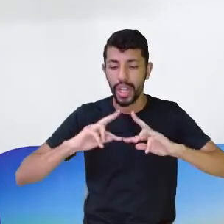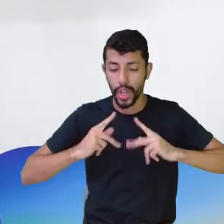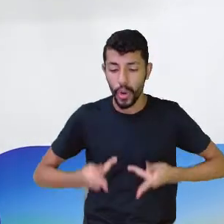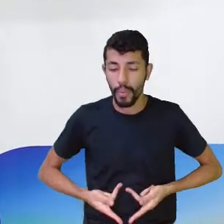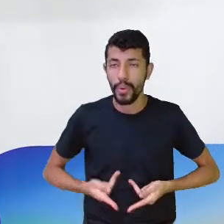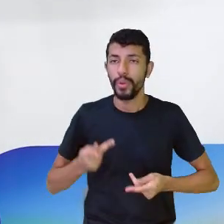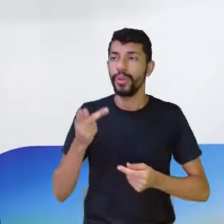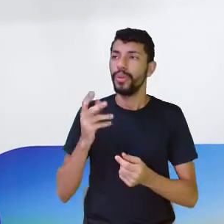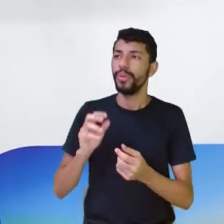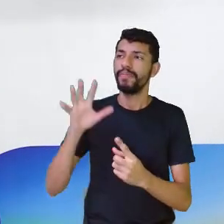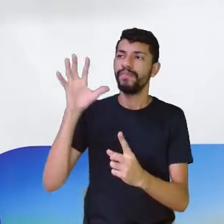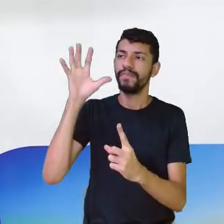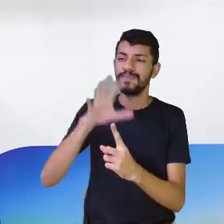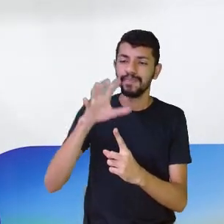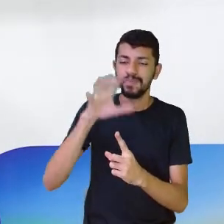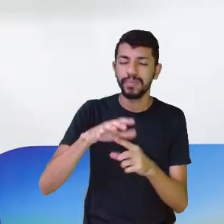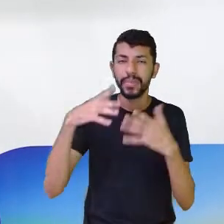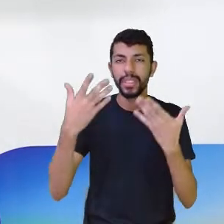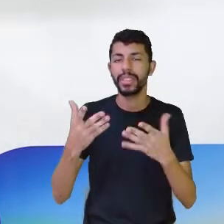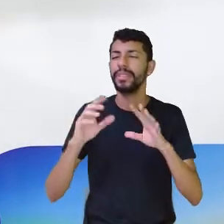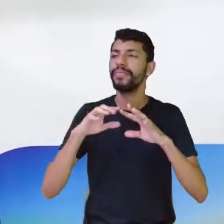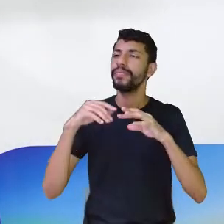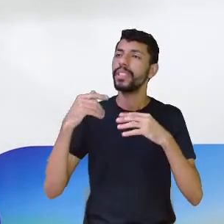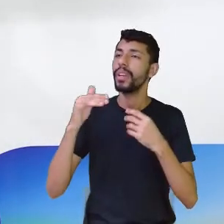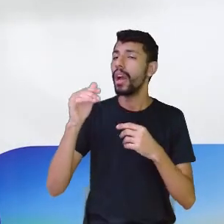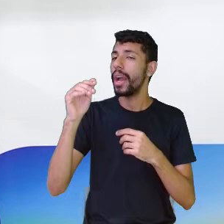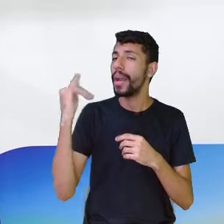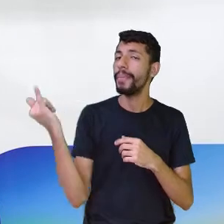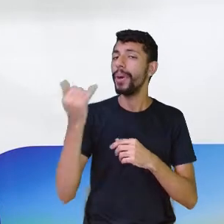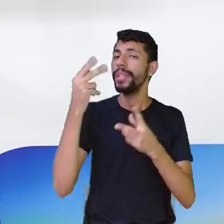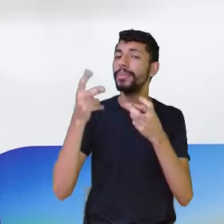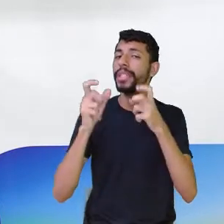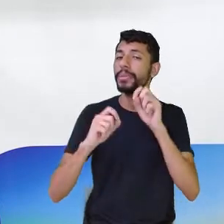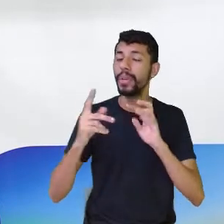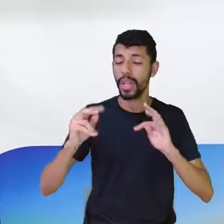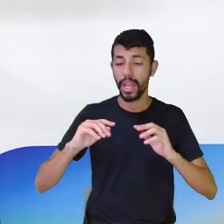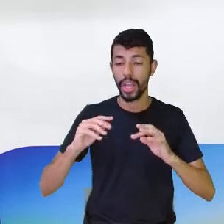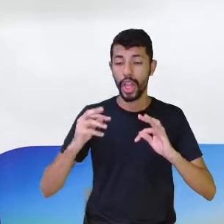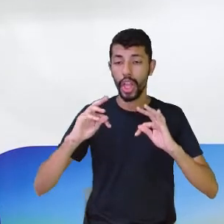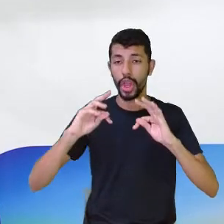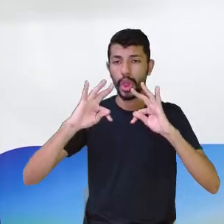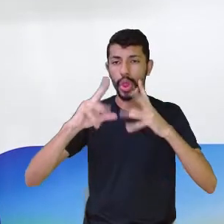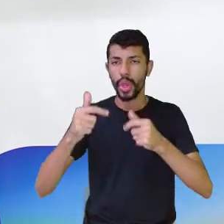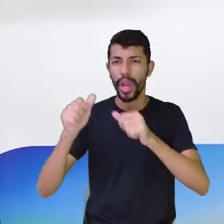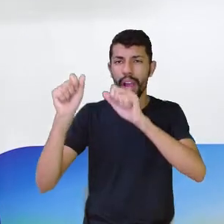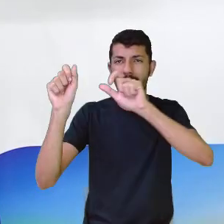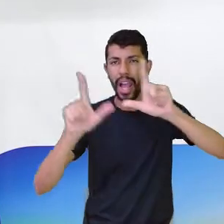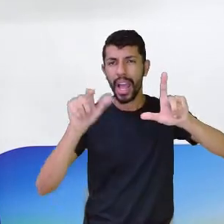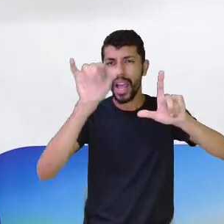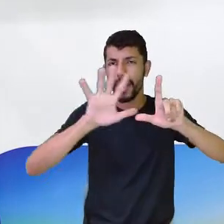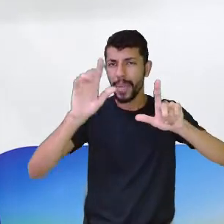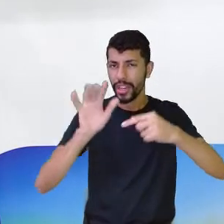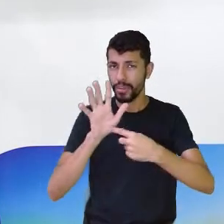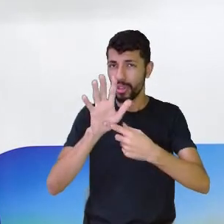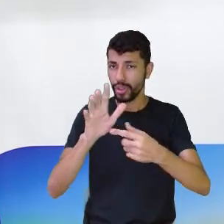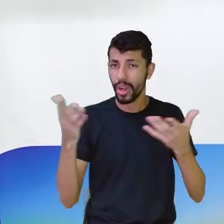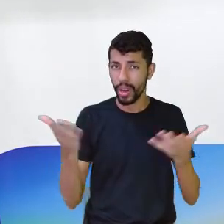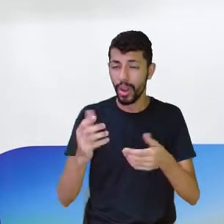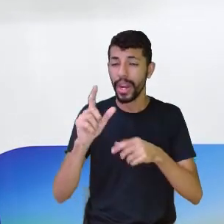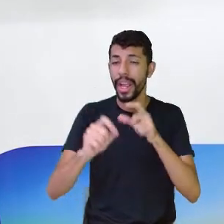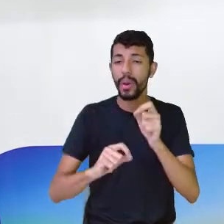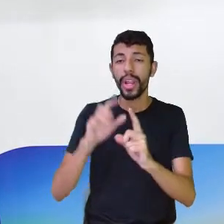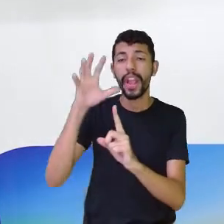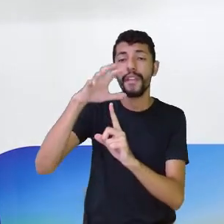humano é que vem causando isso. Tudo o que a gente viu nessas imagens anteriores, a fábrica, a fumaça, as garrafas PET